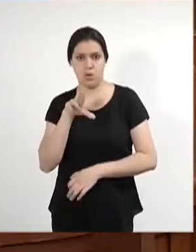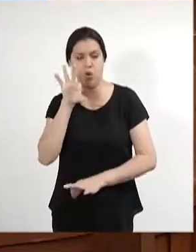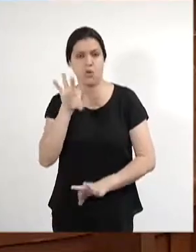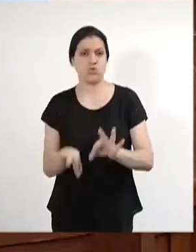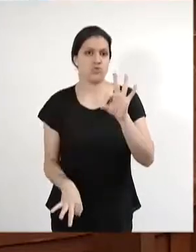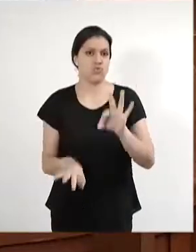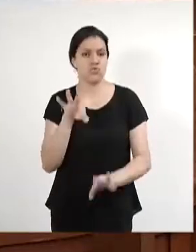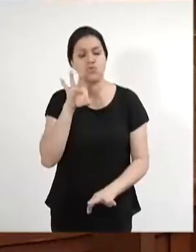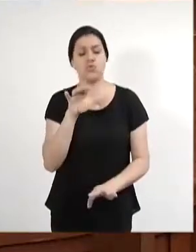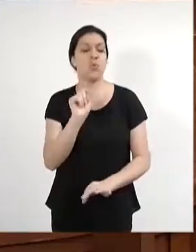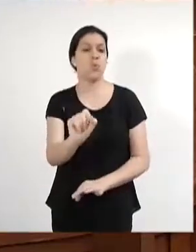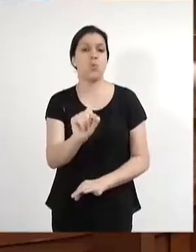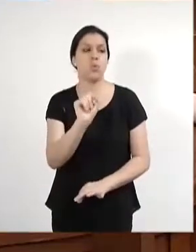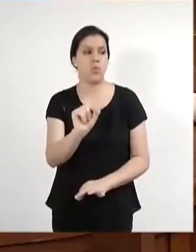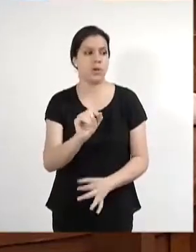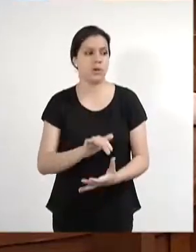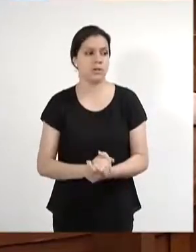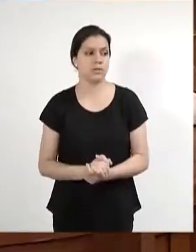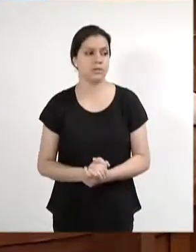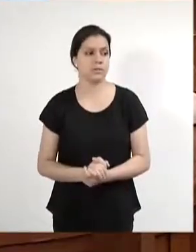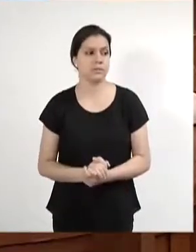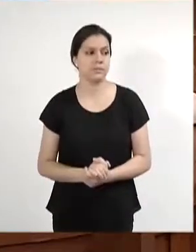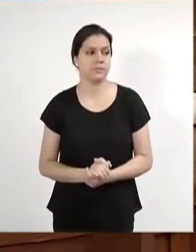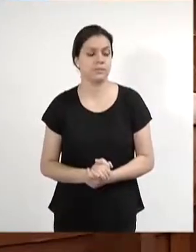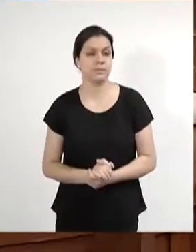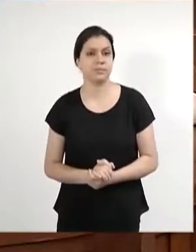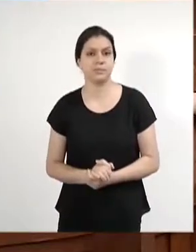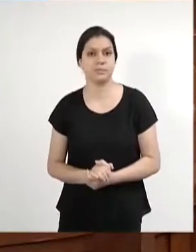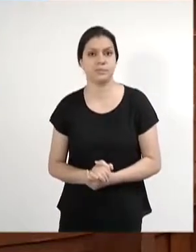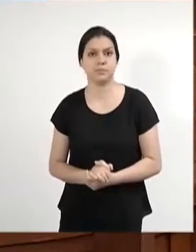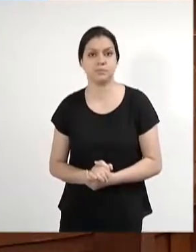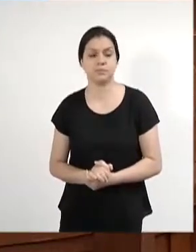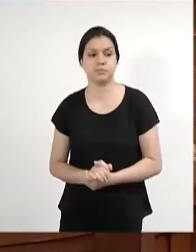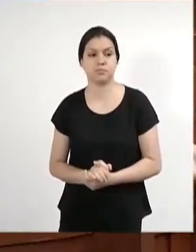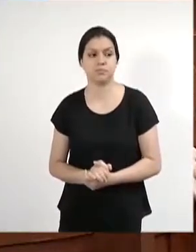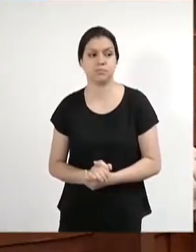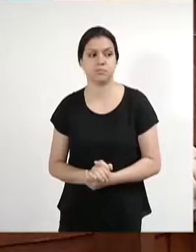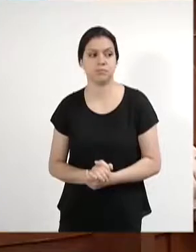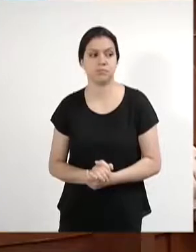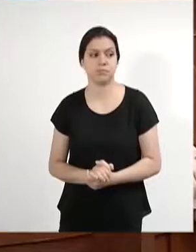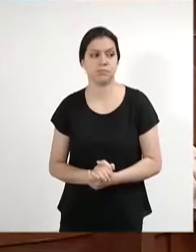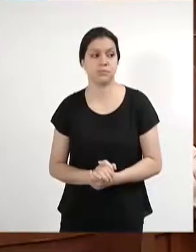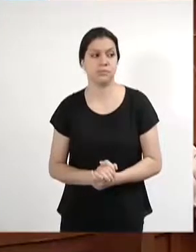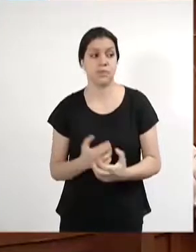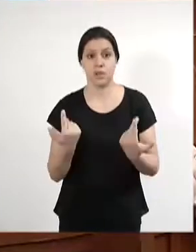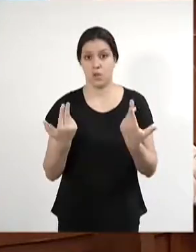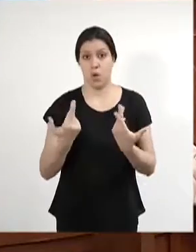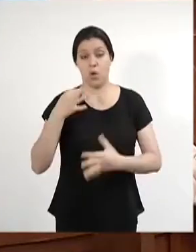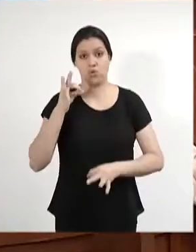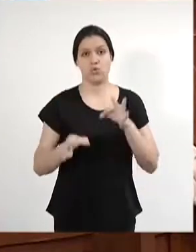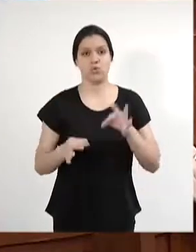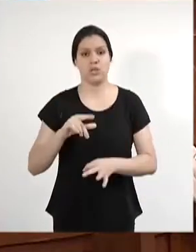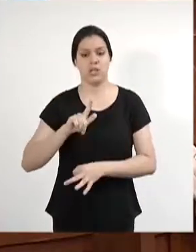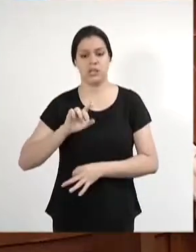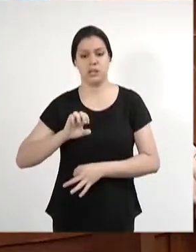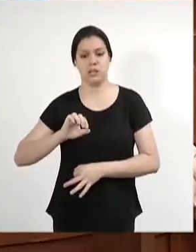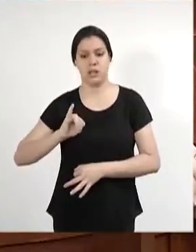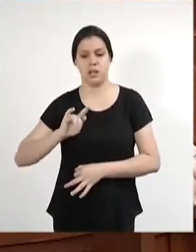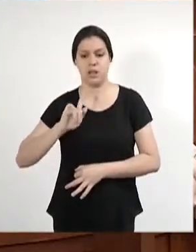é instituído numa comarca, e ele, assim como um juiz leigo, ele não